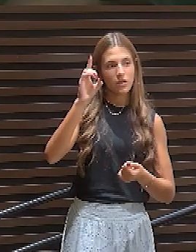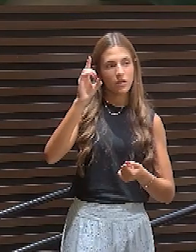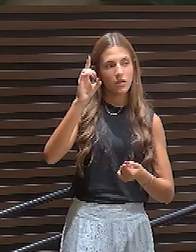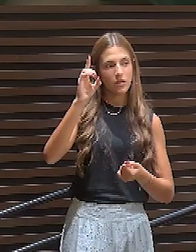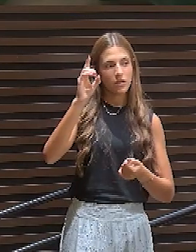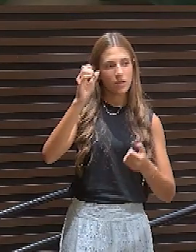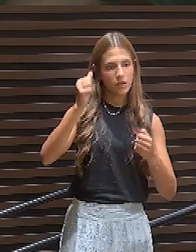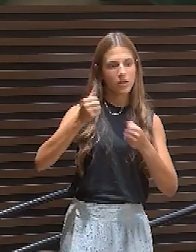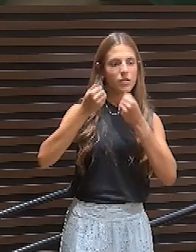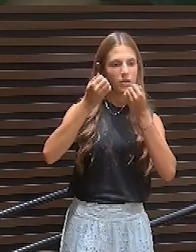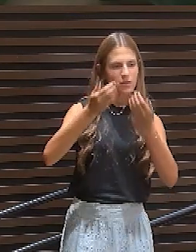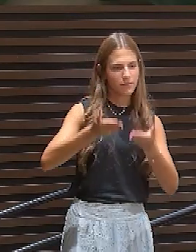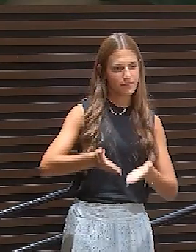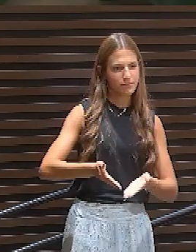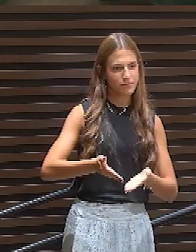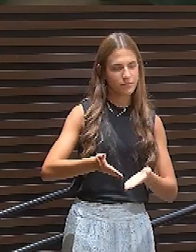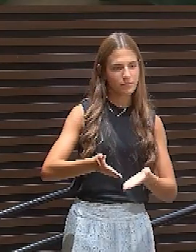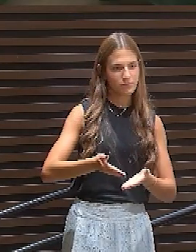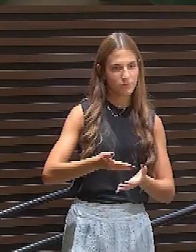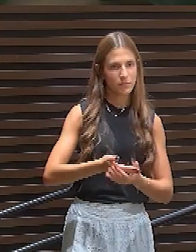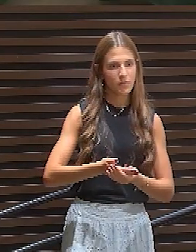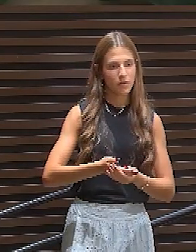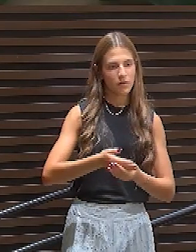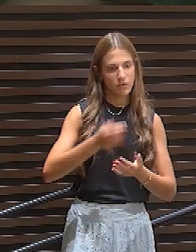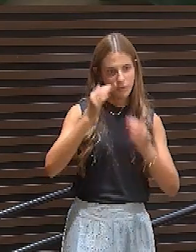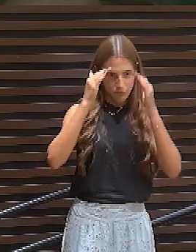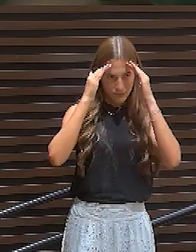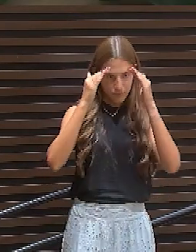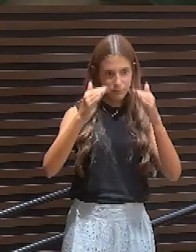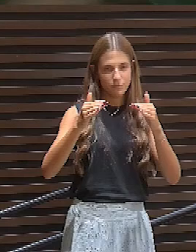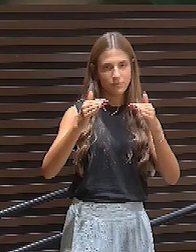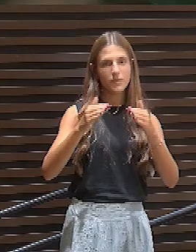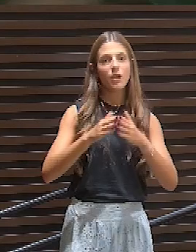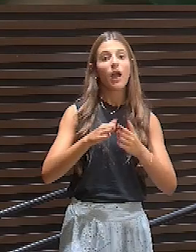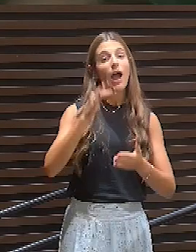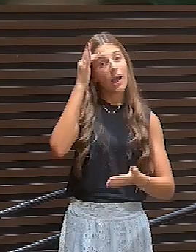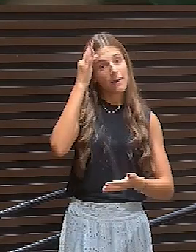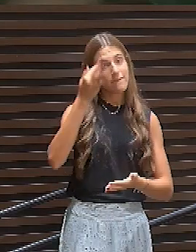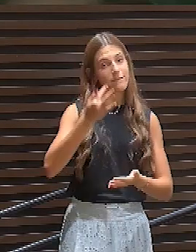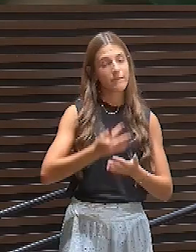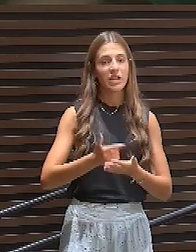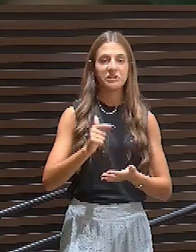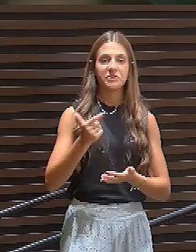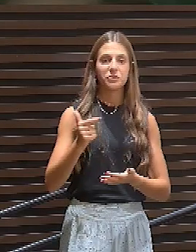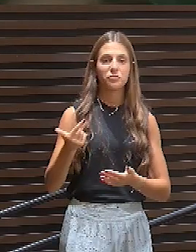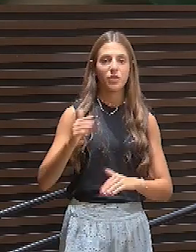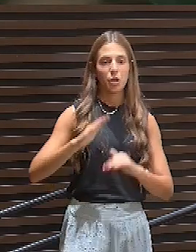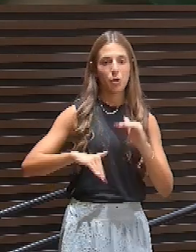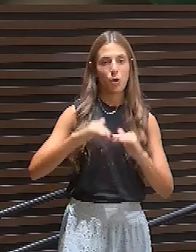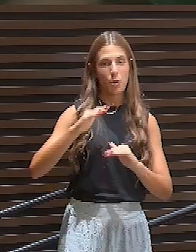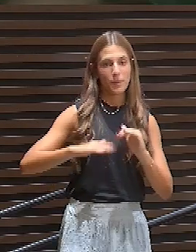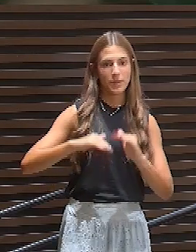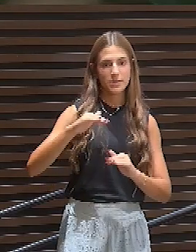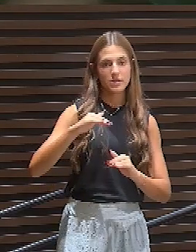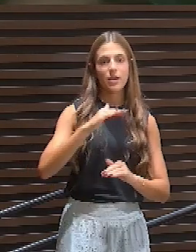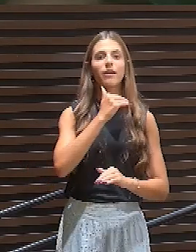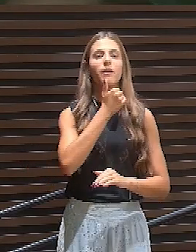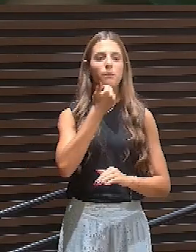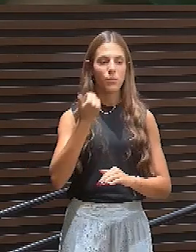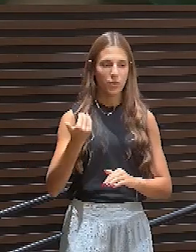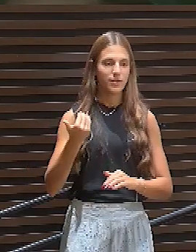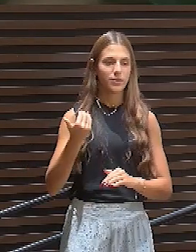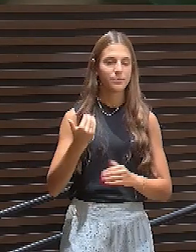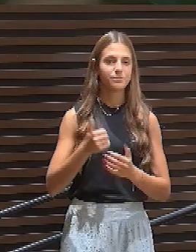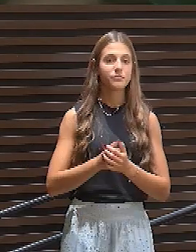obediência. Fé que não tem obras é morta. Fé que